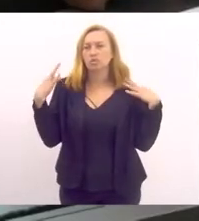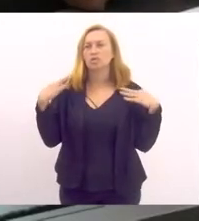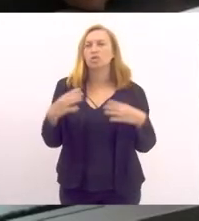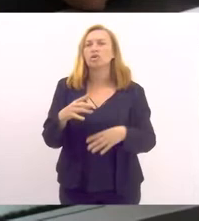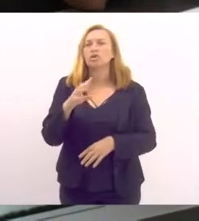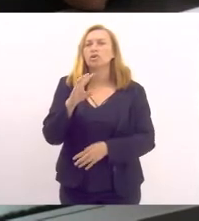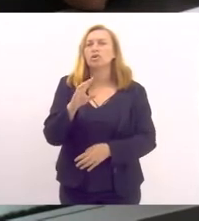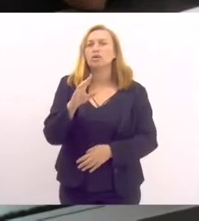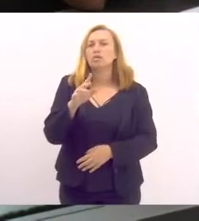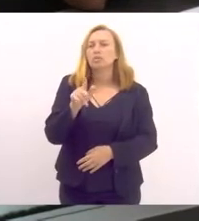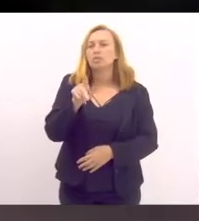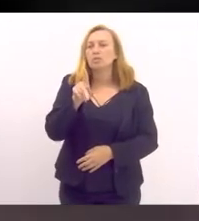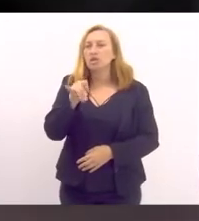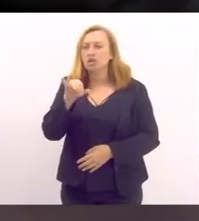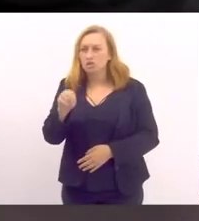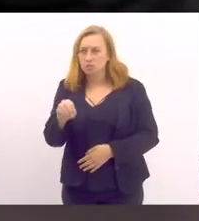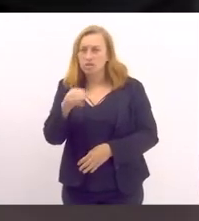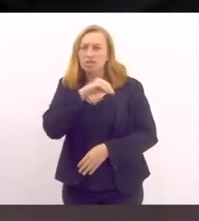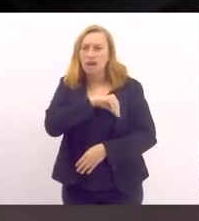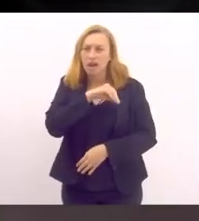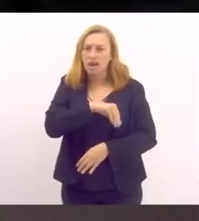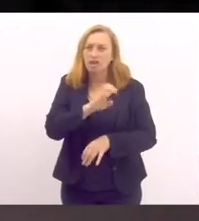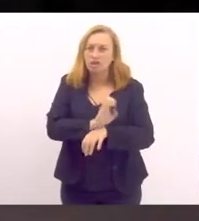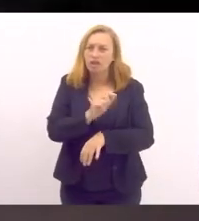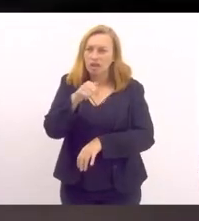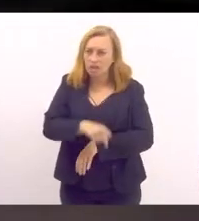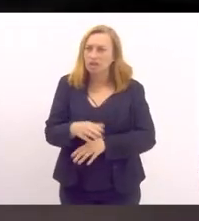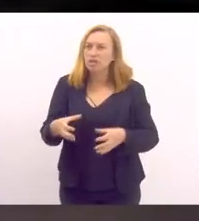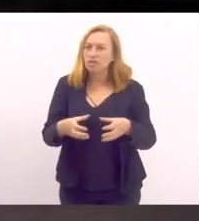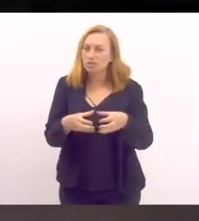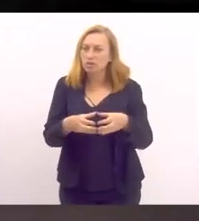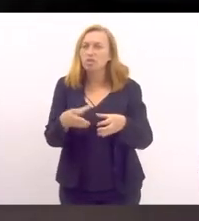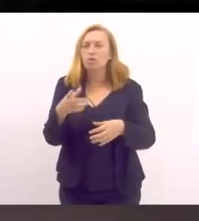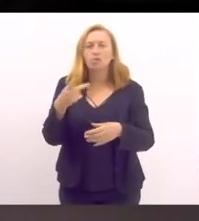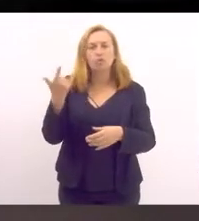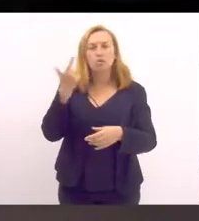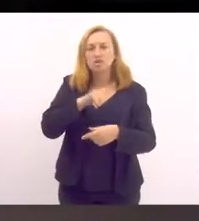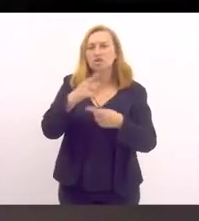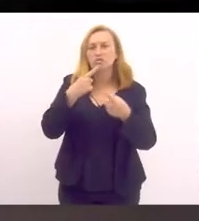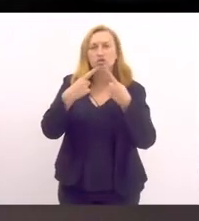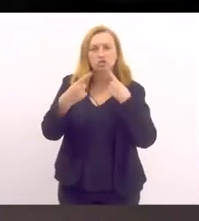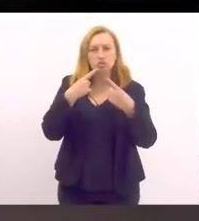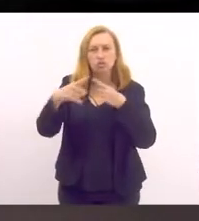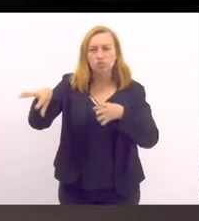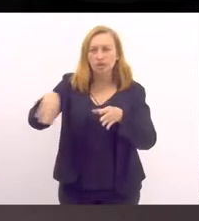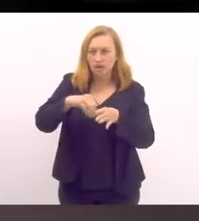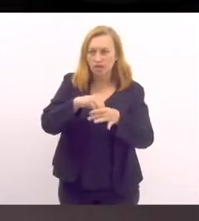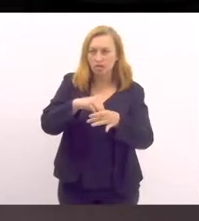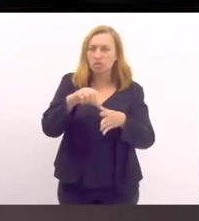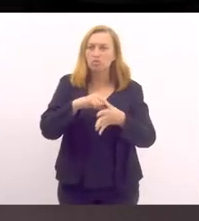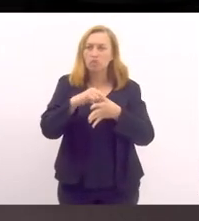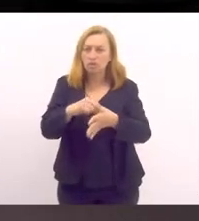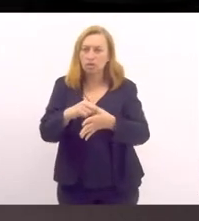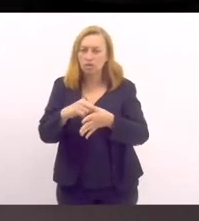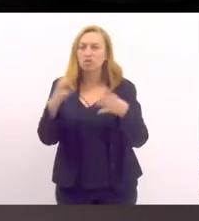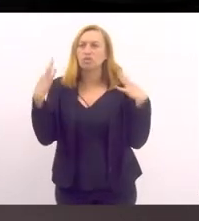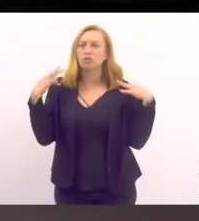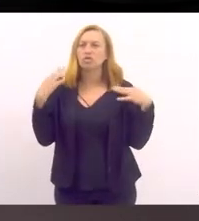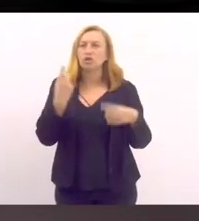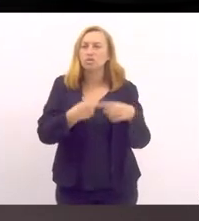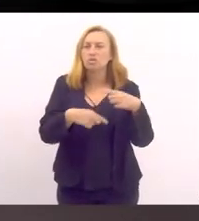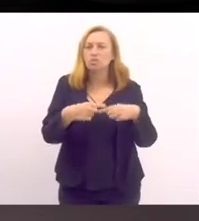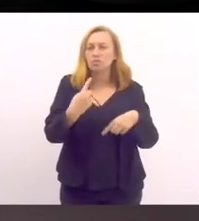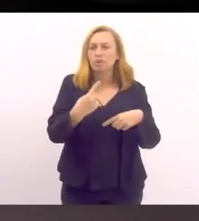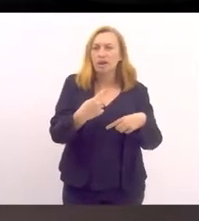teto salarial do Estado. Foi aqui na comissão que conseguimos debater para incluir o guia de turismo no Super RJ,